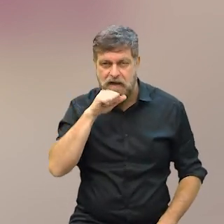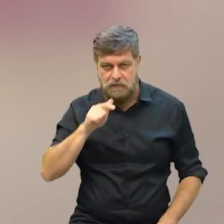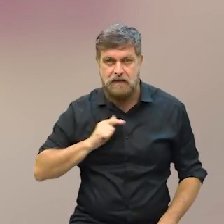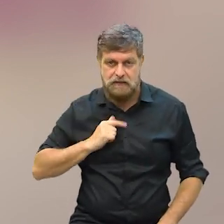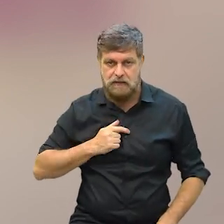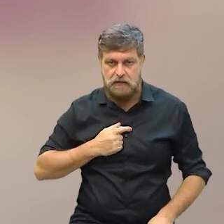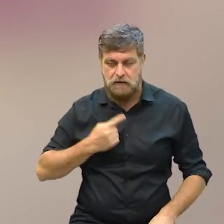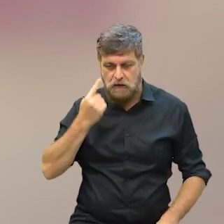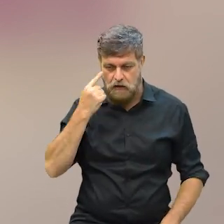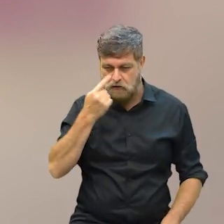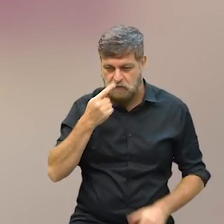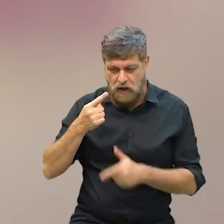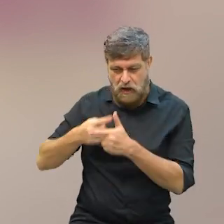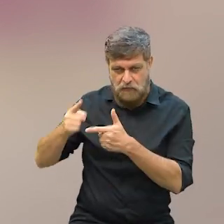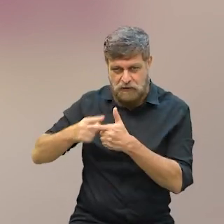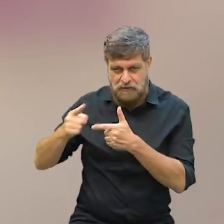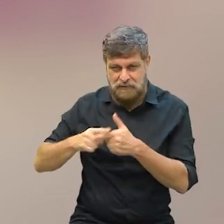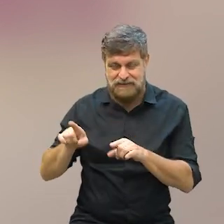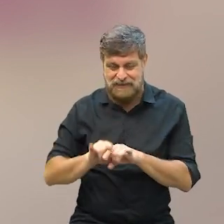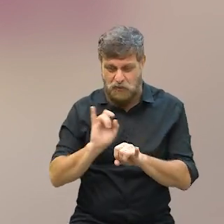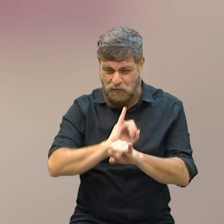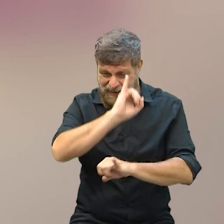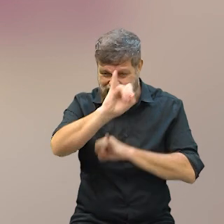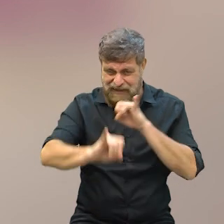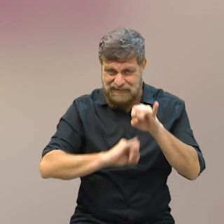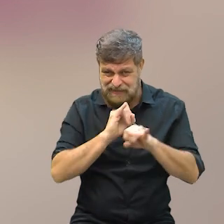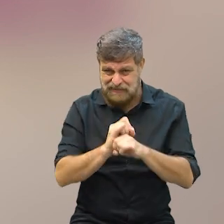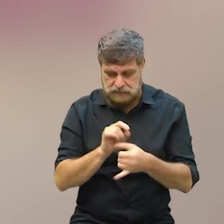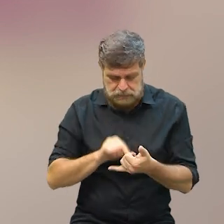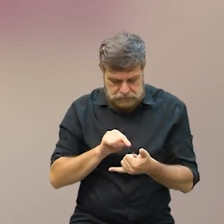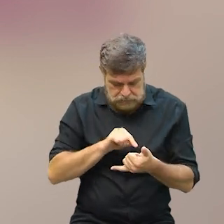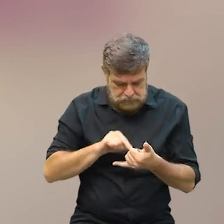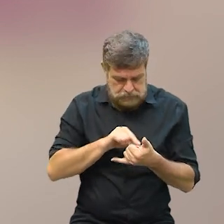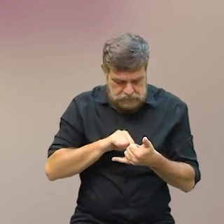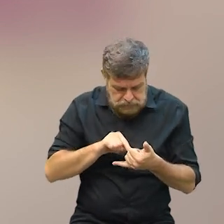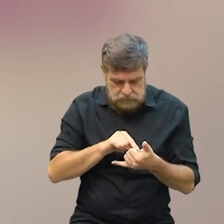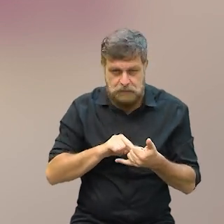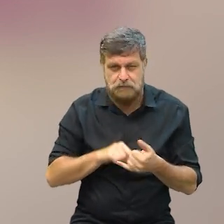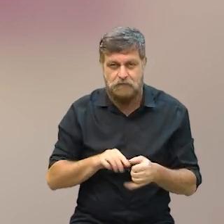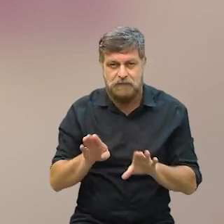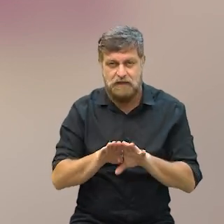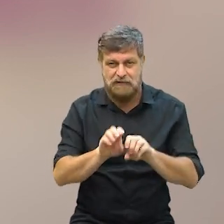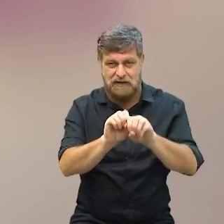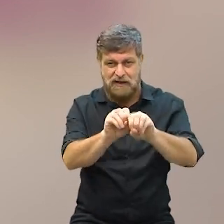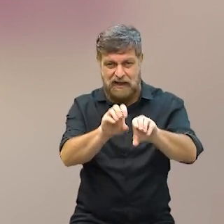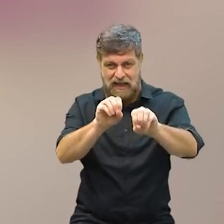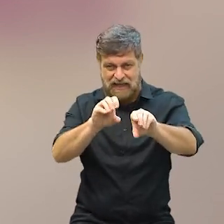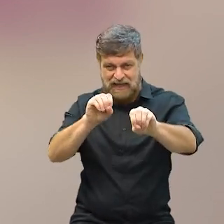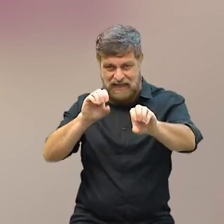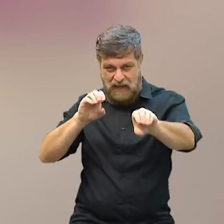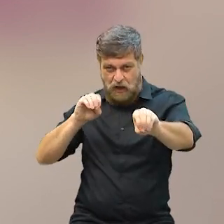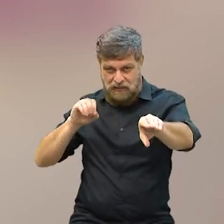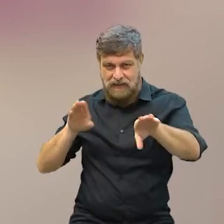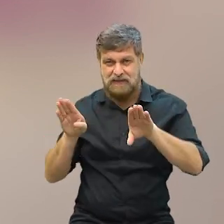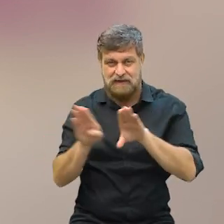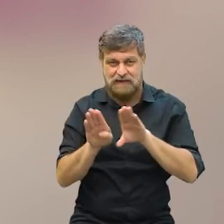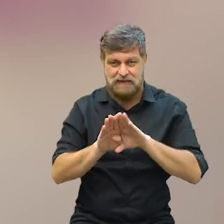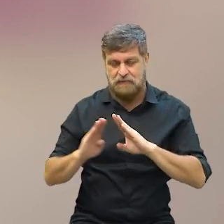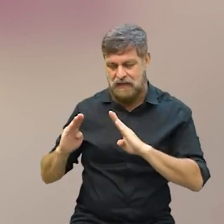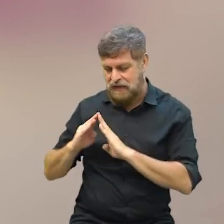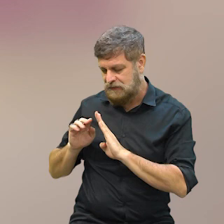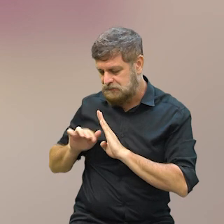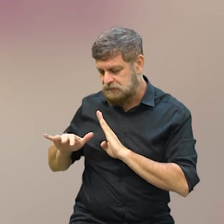algumas vezes não. E com esse uso da internet, né, e essas aulas online e